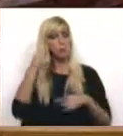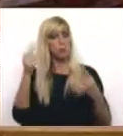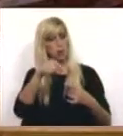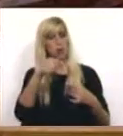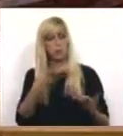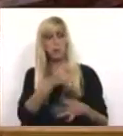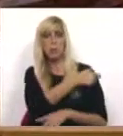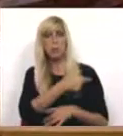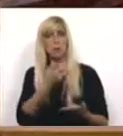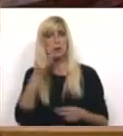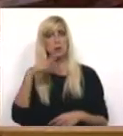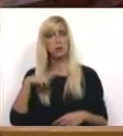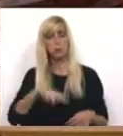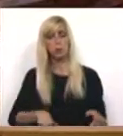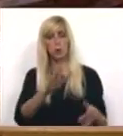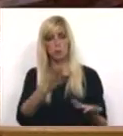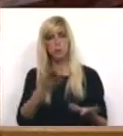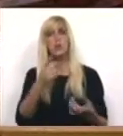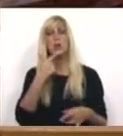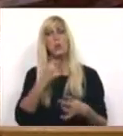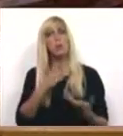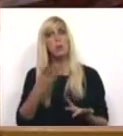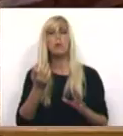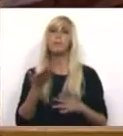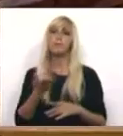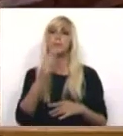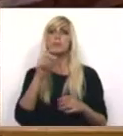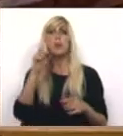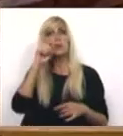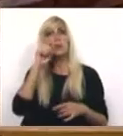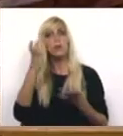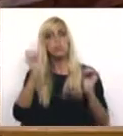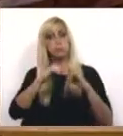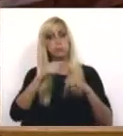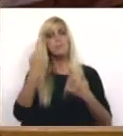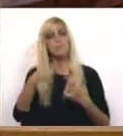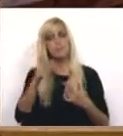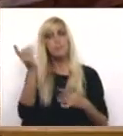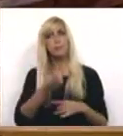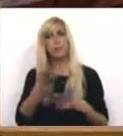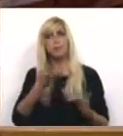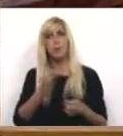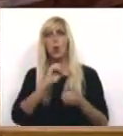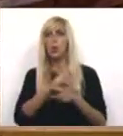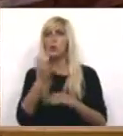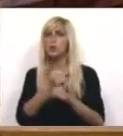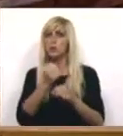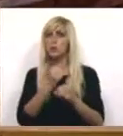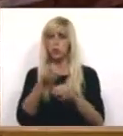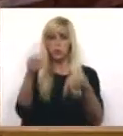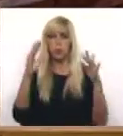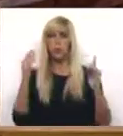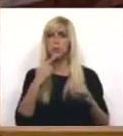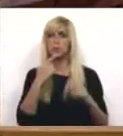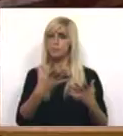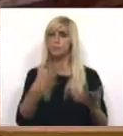país não pode nem deve ser incompatível com a defesa e a valorização das outras funções que a floresta